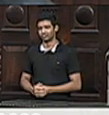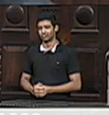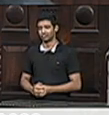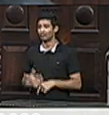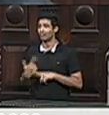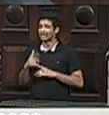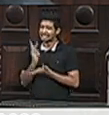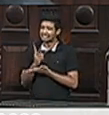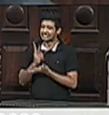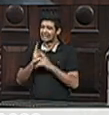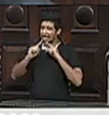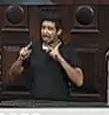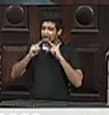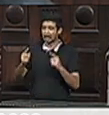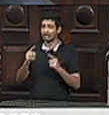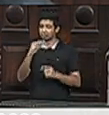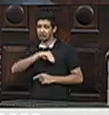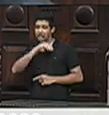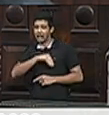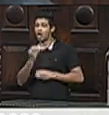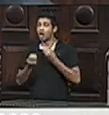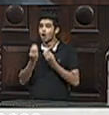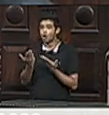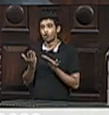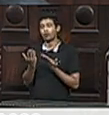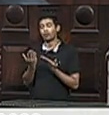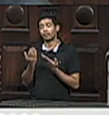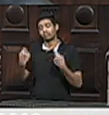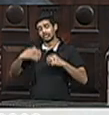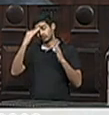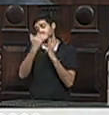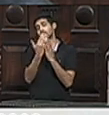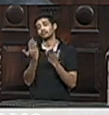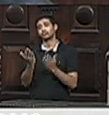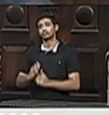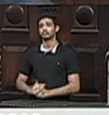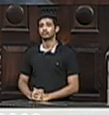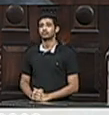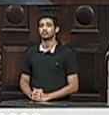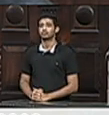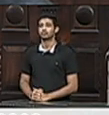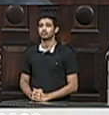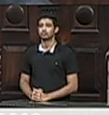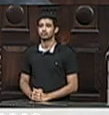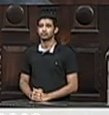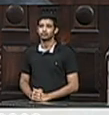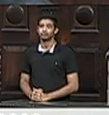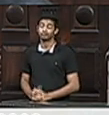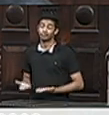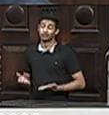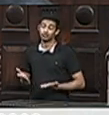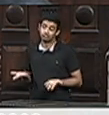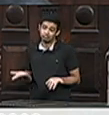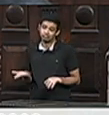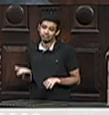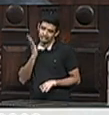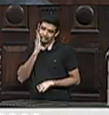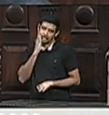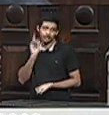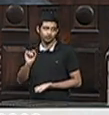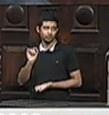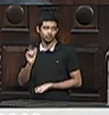Mas, obviamente, ressalte-se aqui uma questão que todo ano é objeto de debate aqui na Casa,